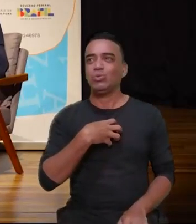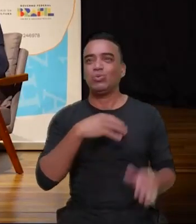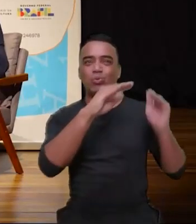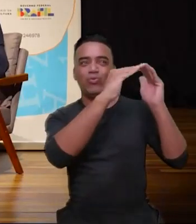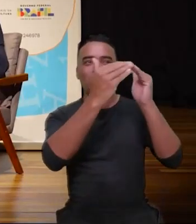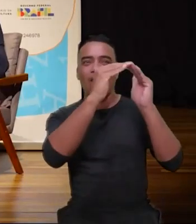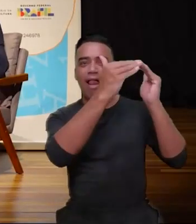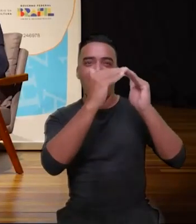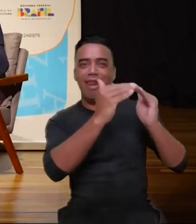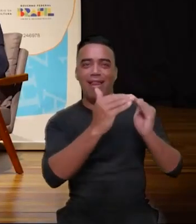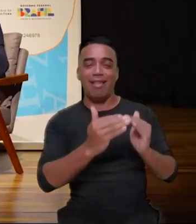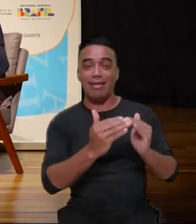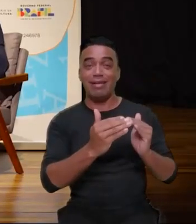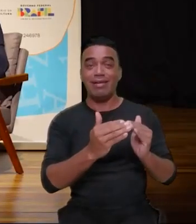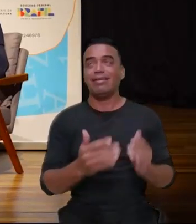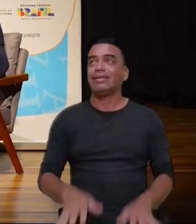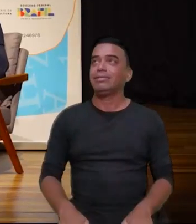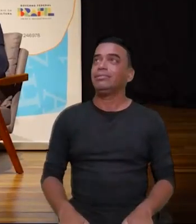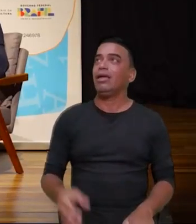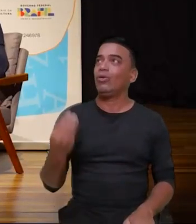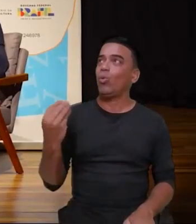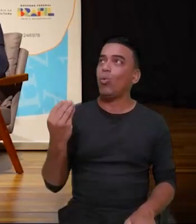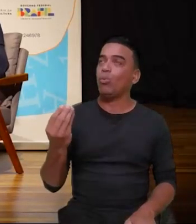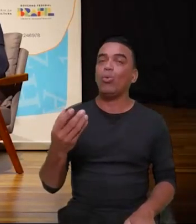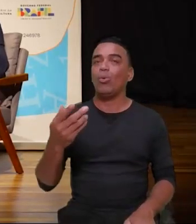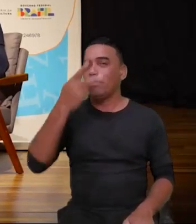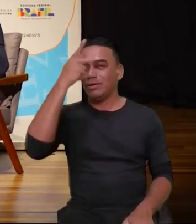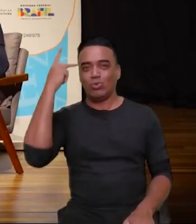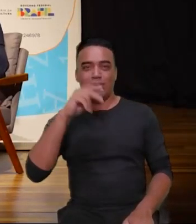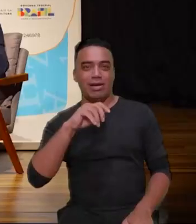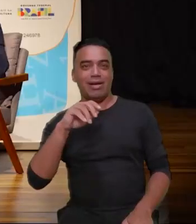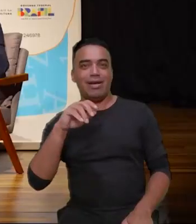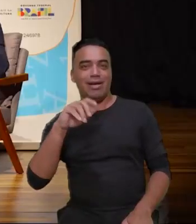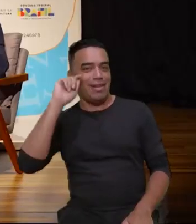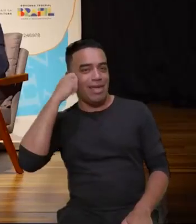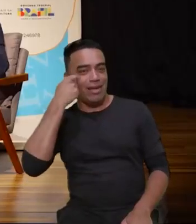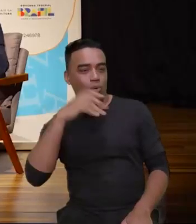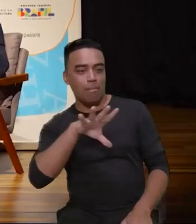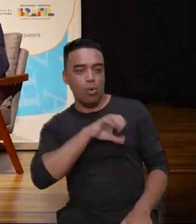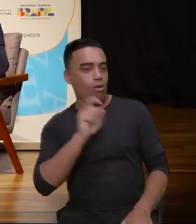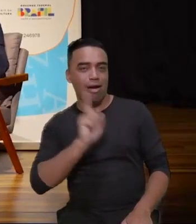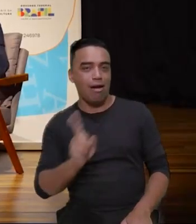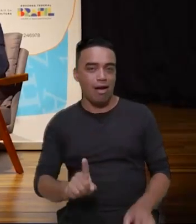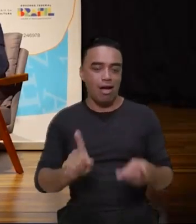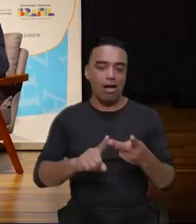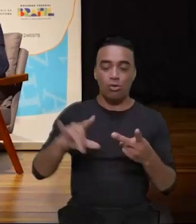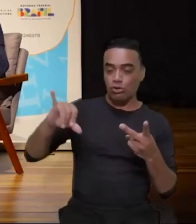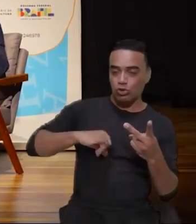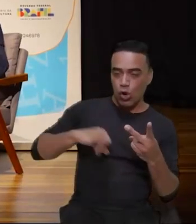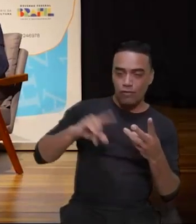periférica. É como se as pessoas negras não amassem, não sofressem,